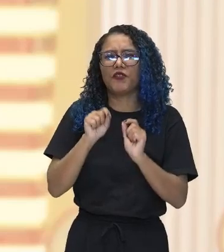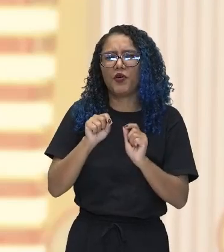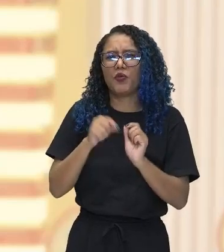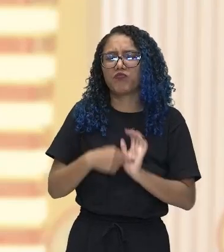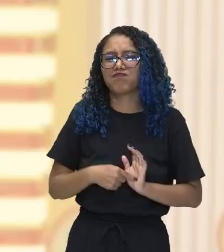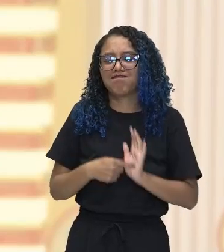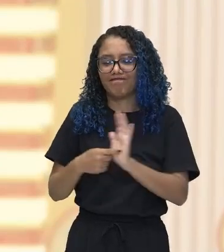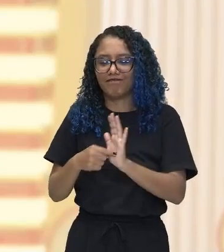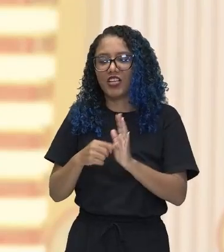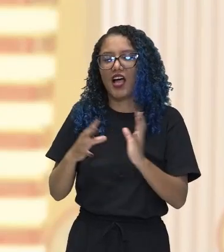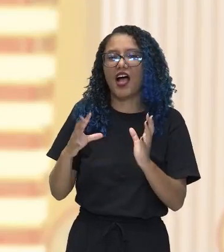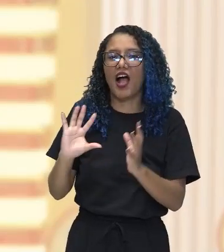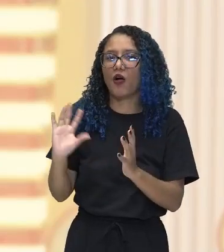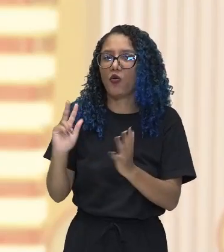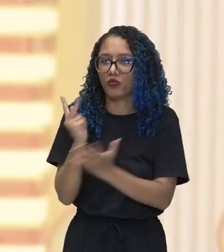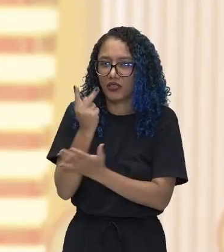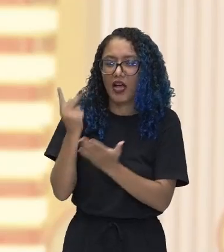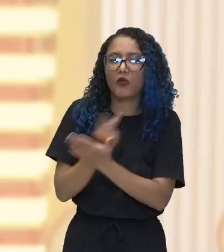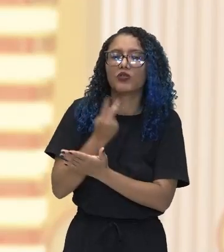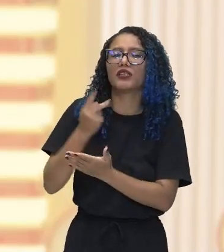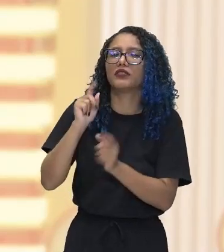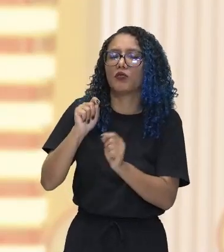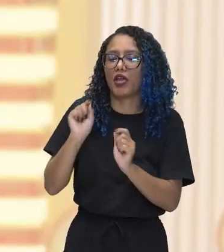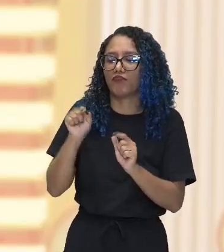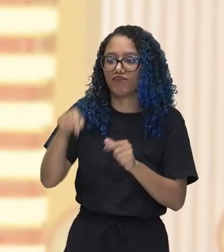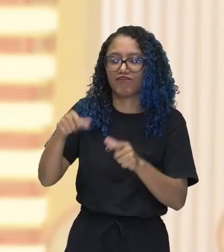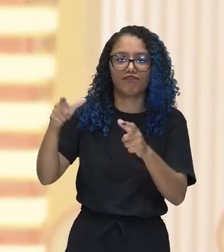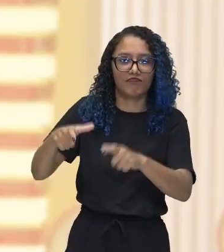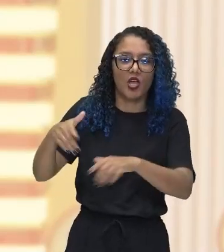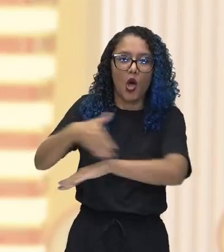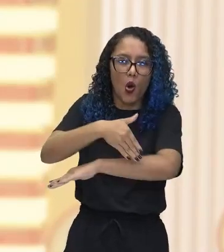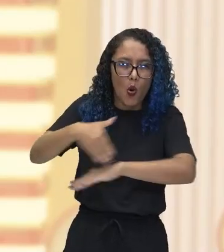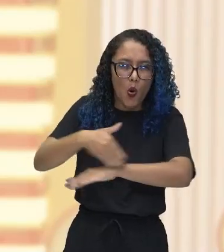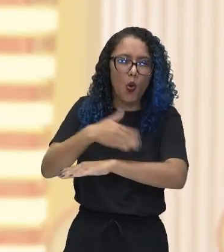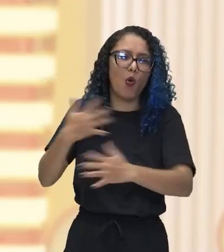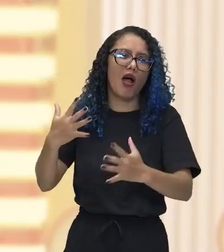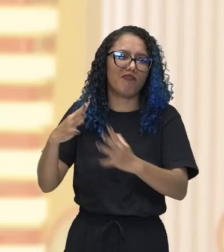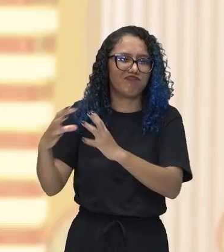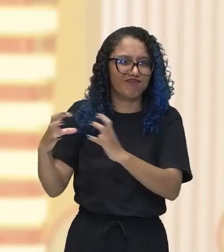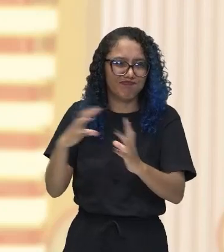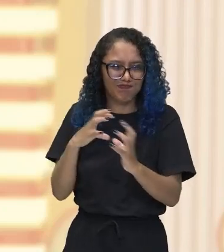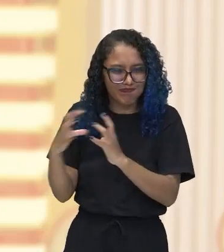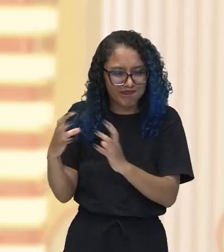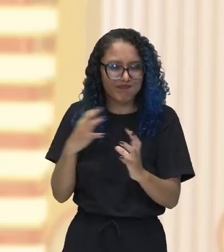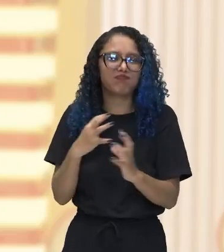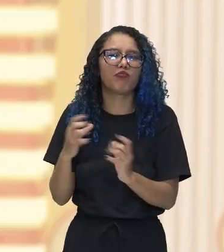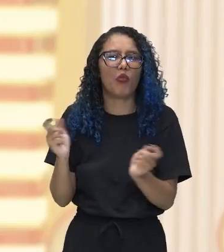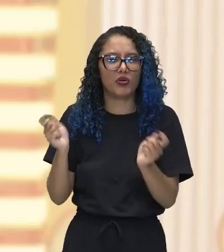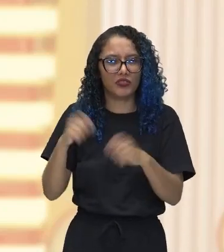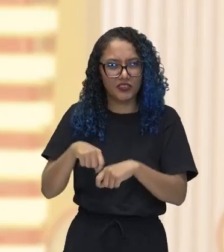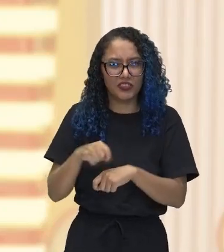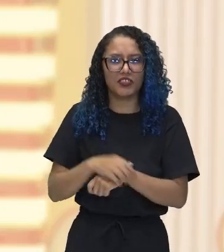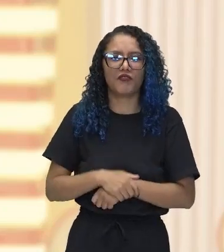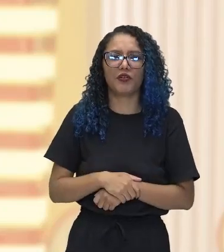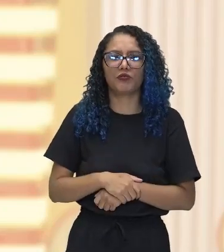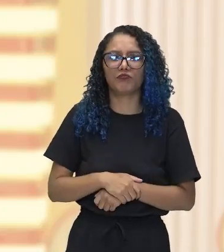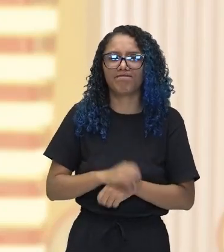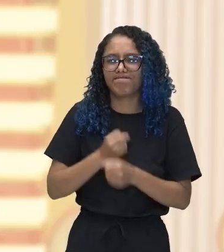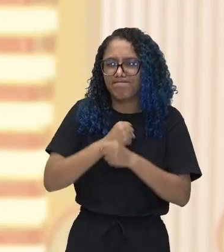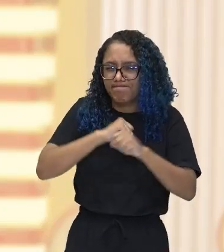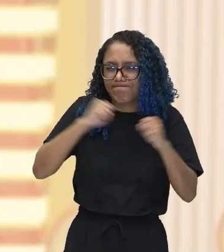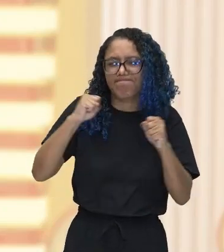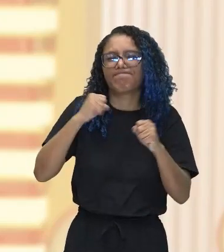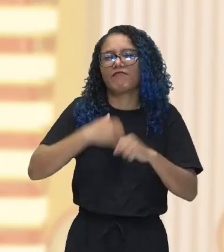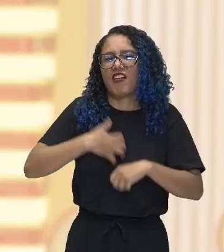coisa, pronto, já vira aí uma briga às vezes generalizada. Então a gente precisa refletir, né, sobre essas brigas no trânsito, muitas